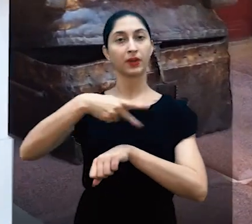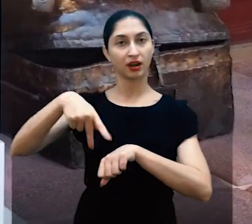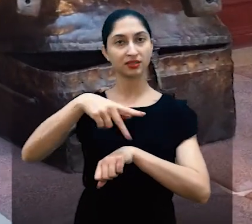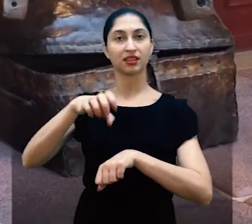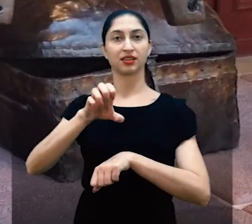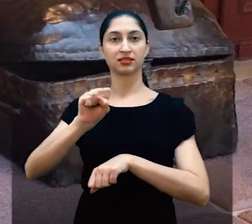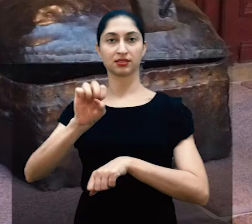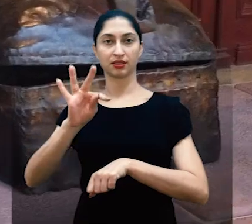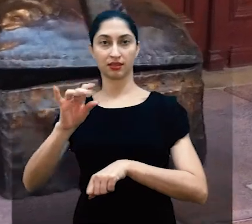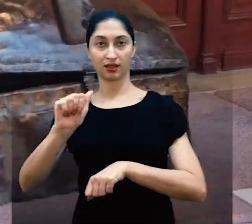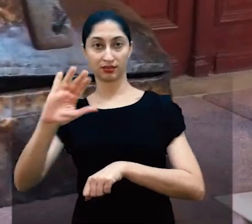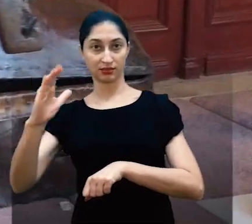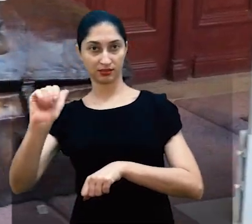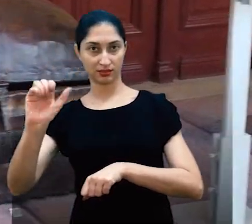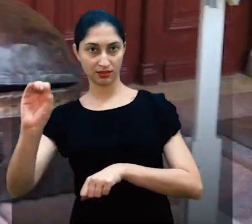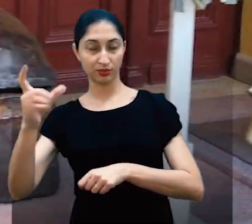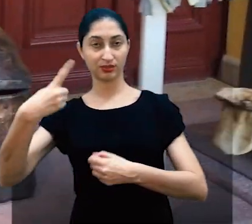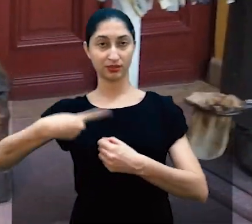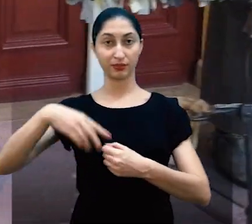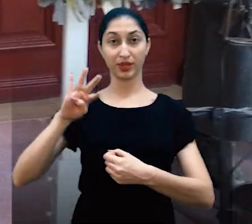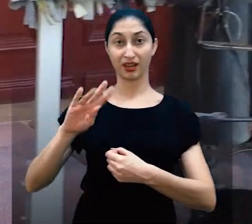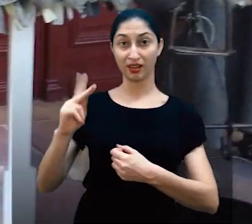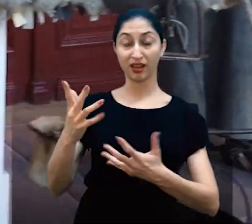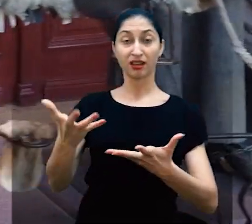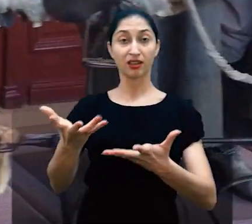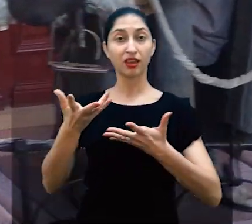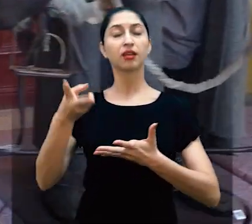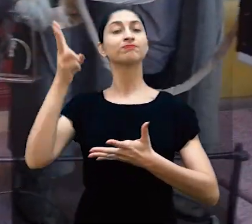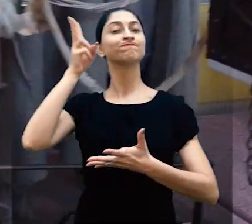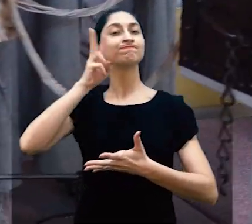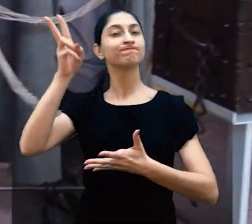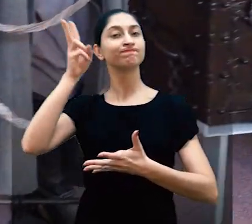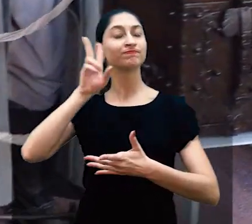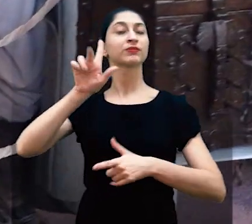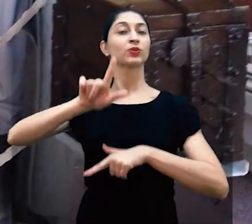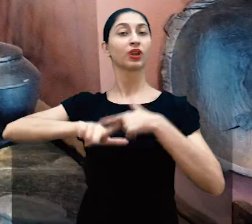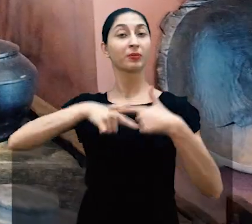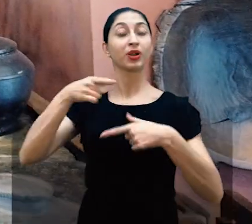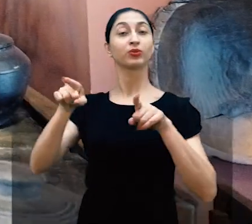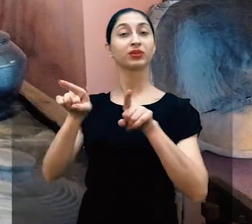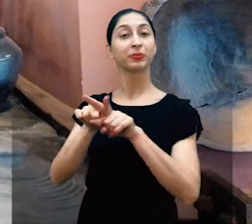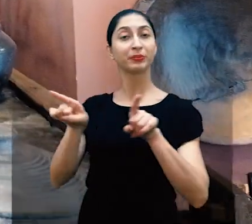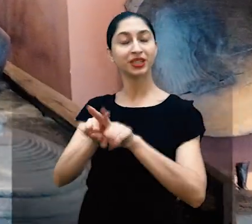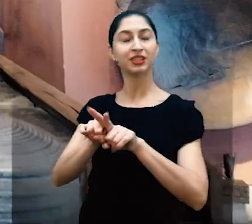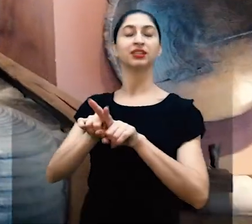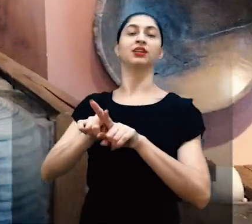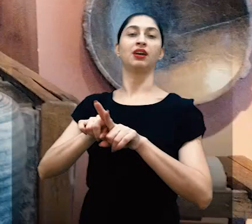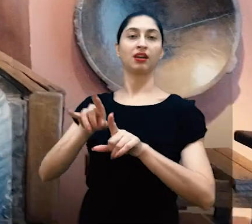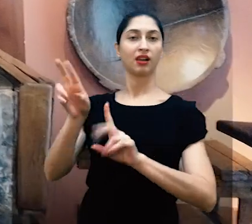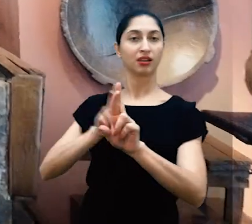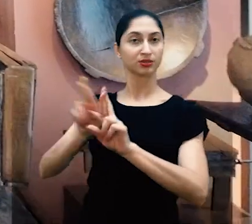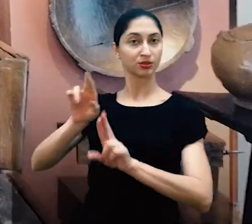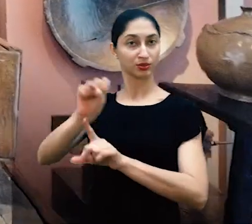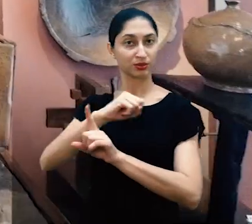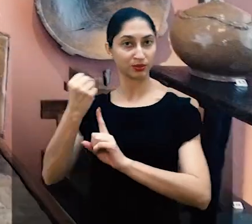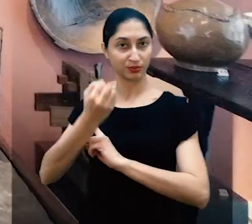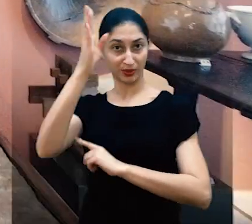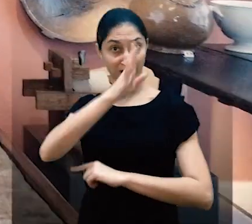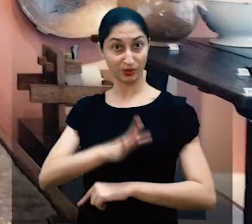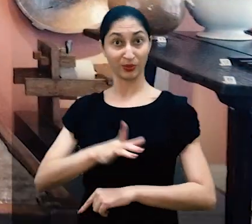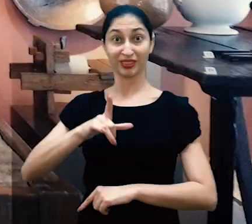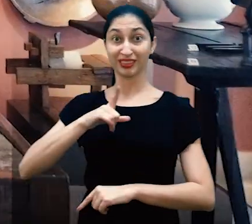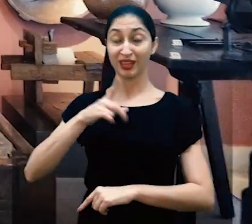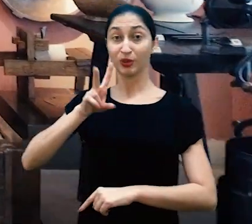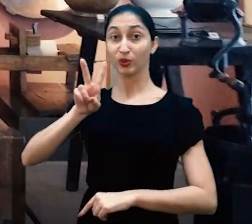de preservar a memória do trabalho e das relações sociais no Brasil. O acervo do museu conta com mais